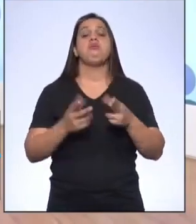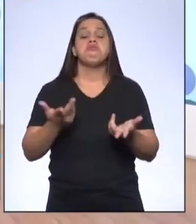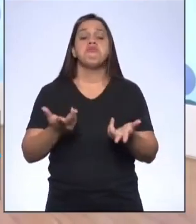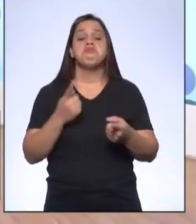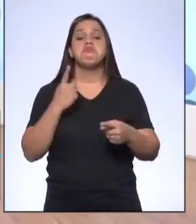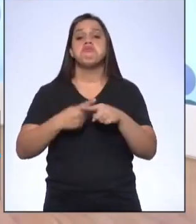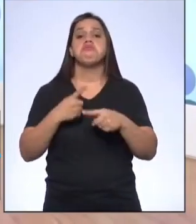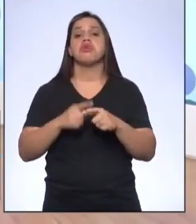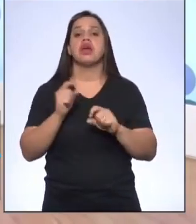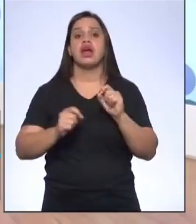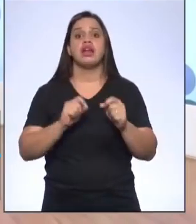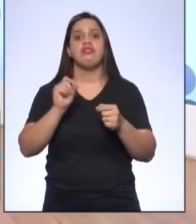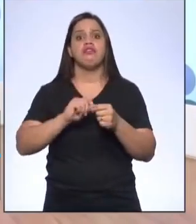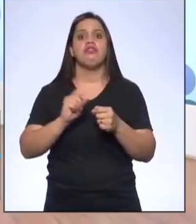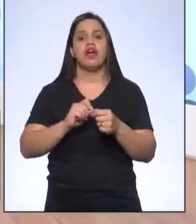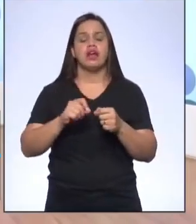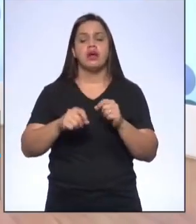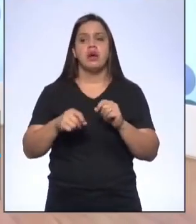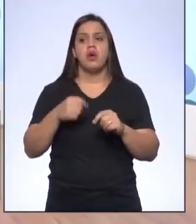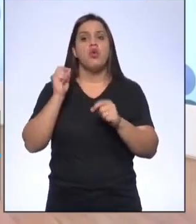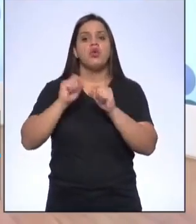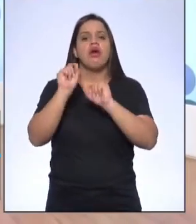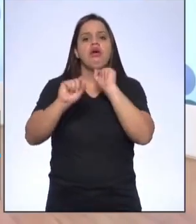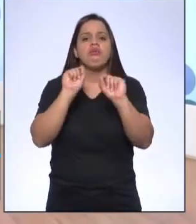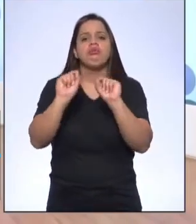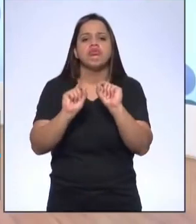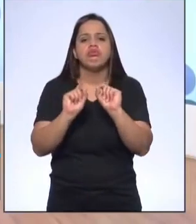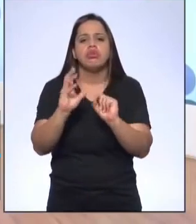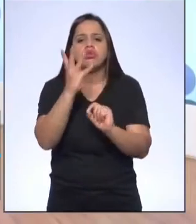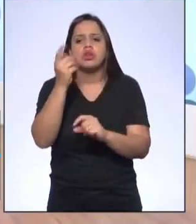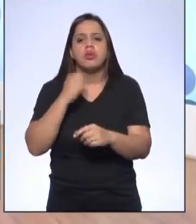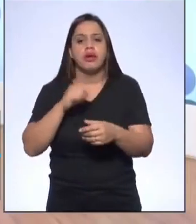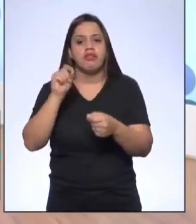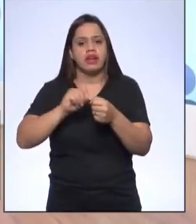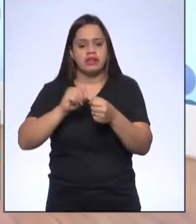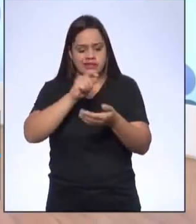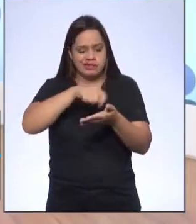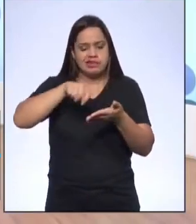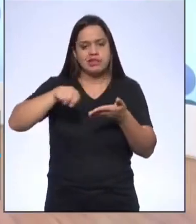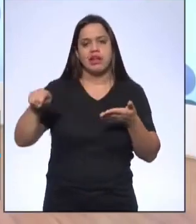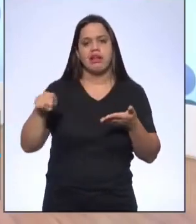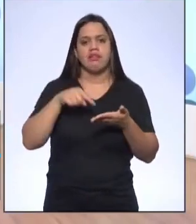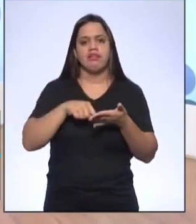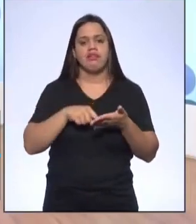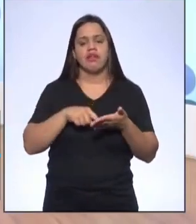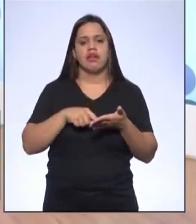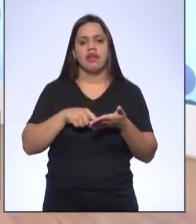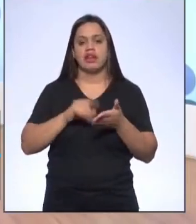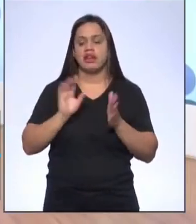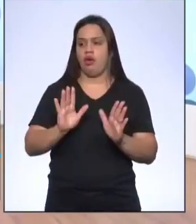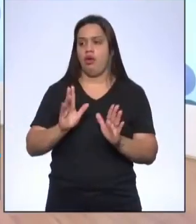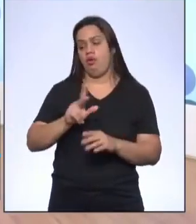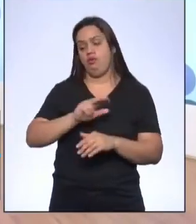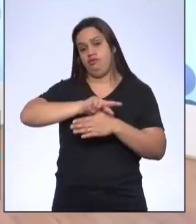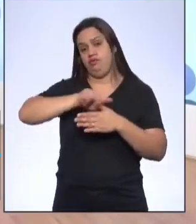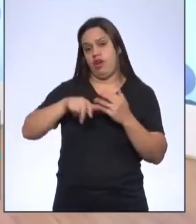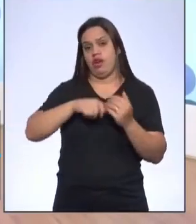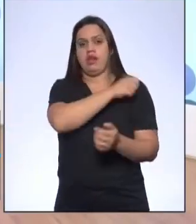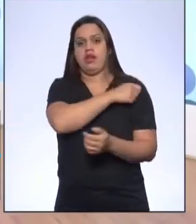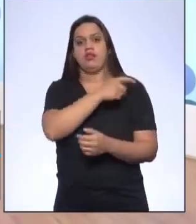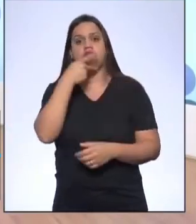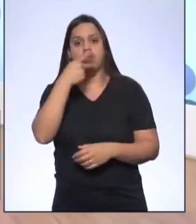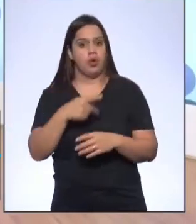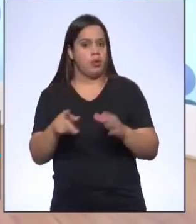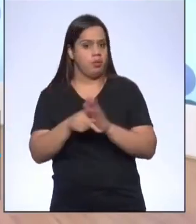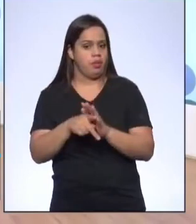fez ele escrever essa carta de reclamação aí? Olha, resumiram pra gente várias pessoas que é o buraco. O buraco, tá. Mas tem